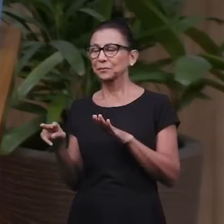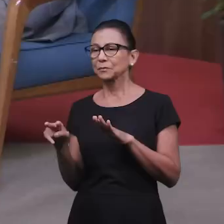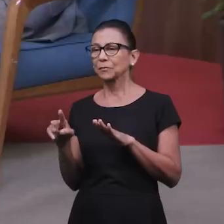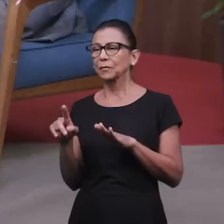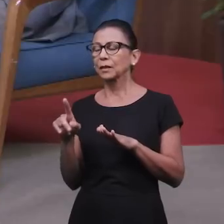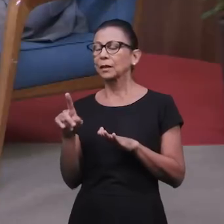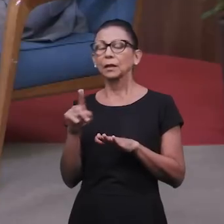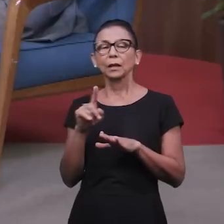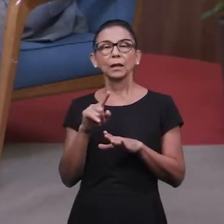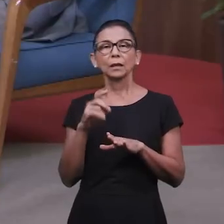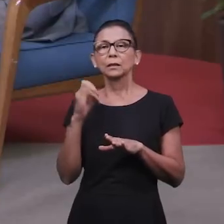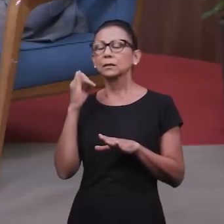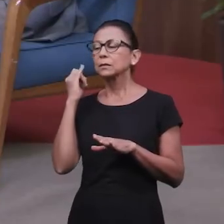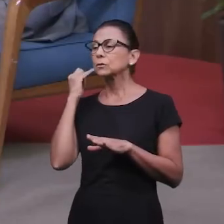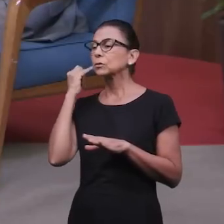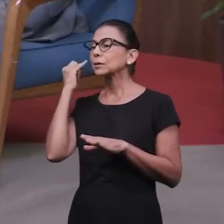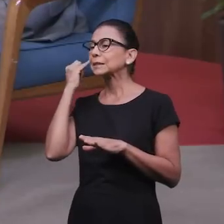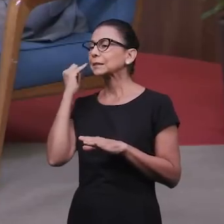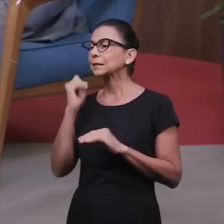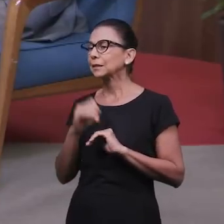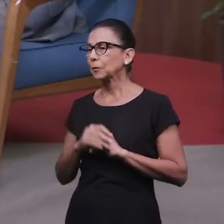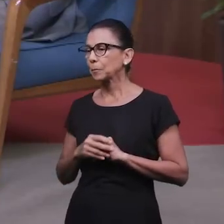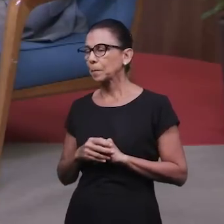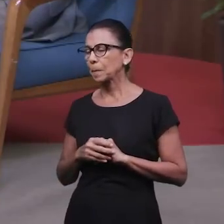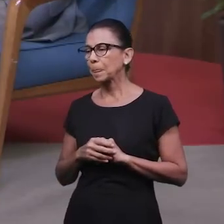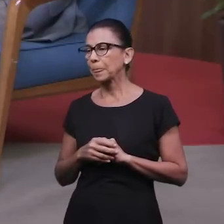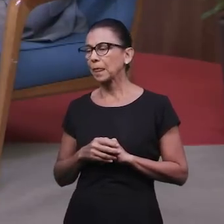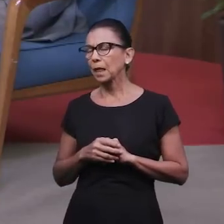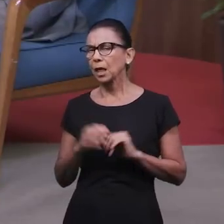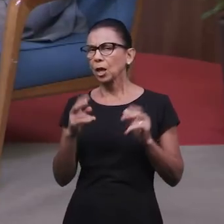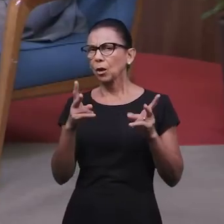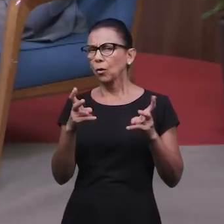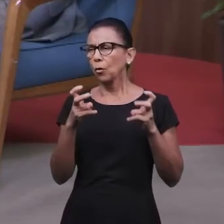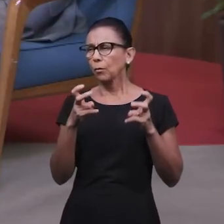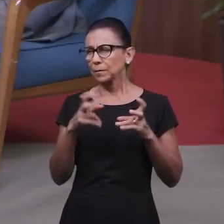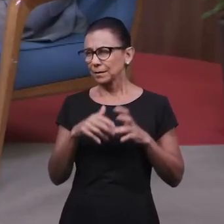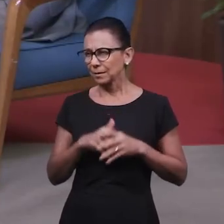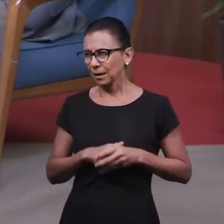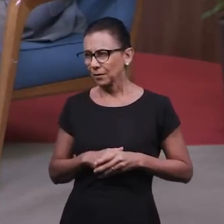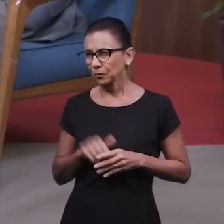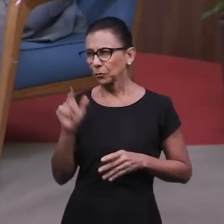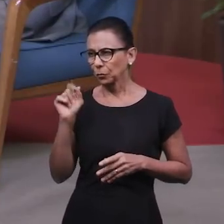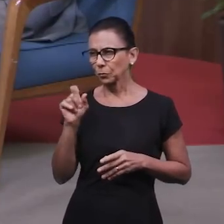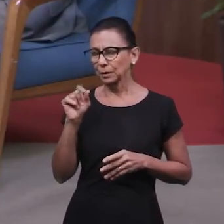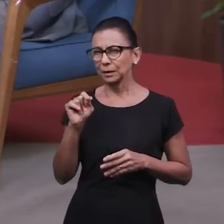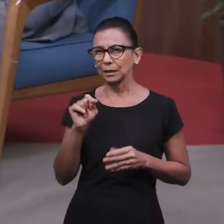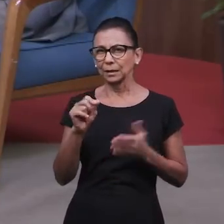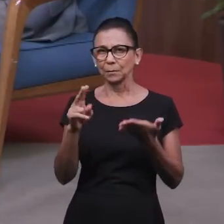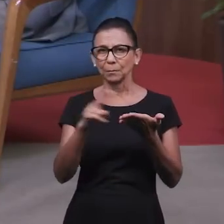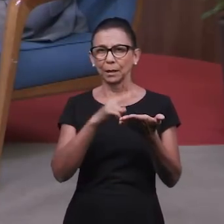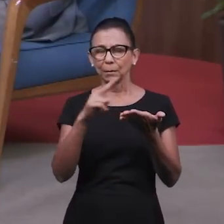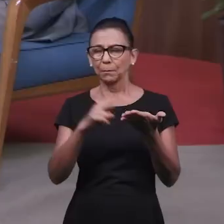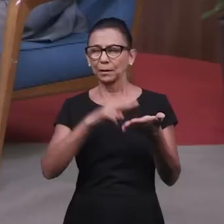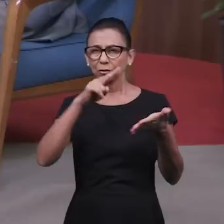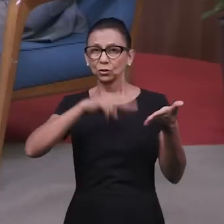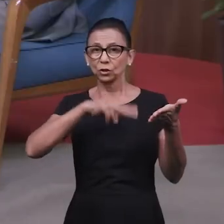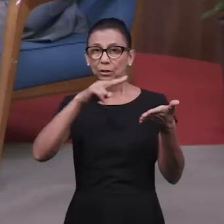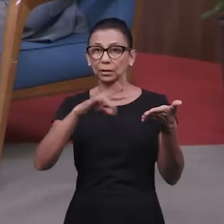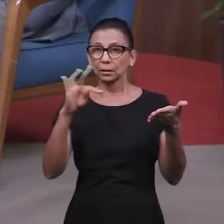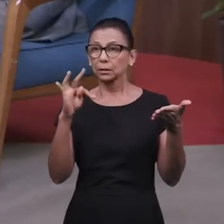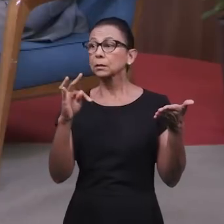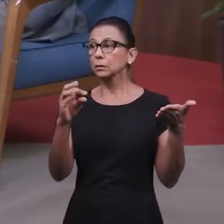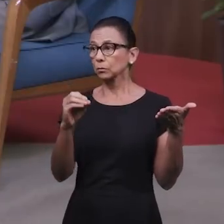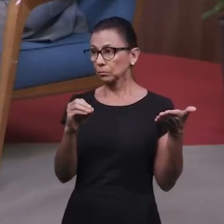Josias, uma coisa que eu observo, que a gente lê todas essas mensagens, né, as participações que